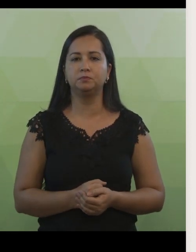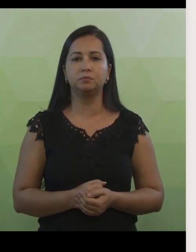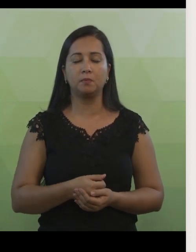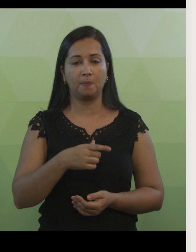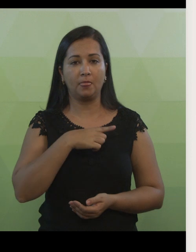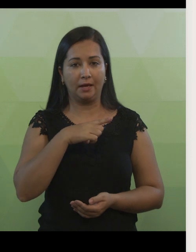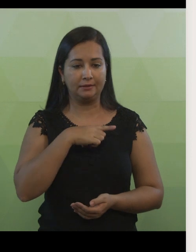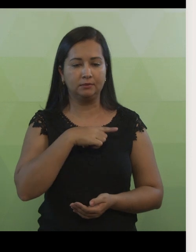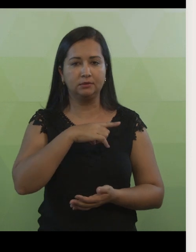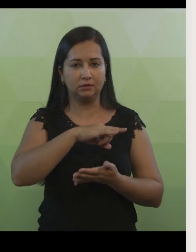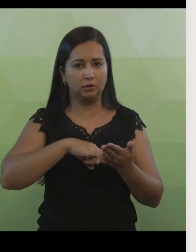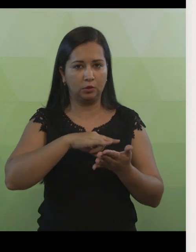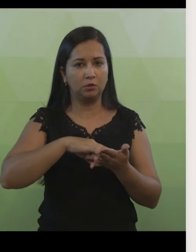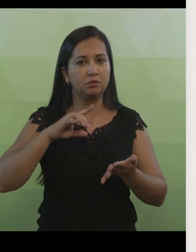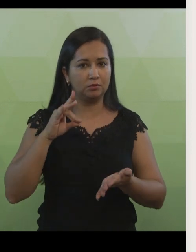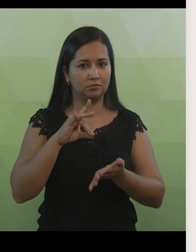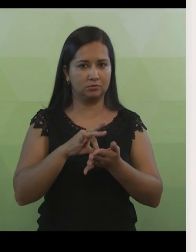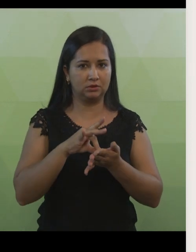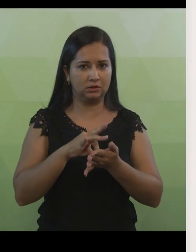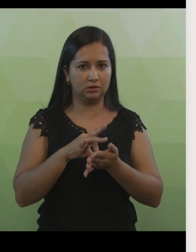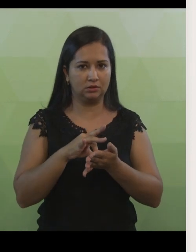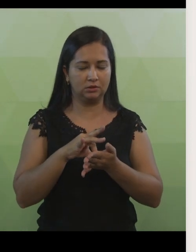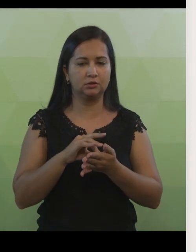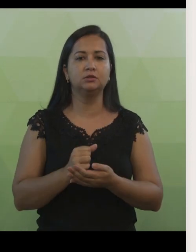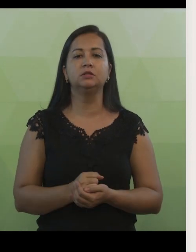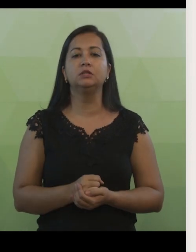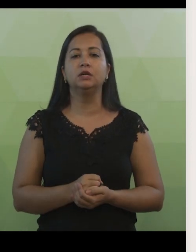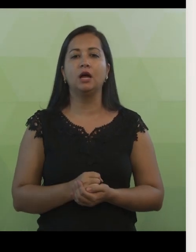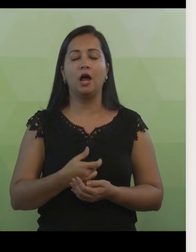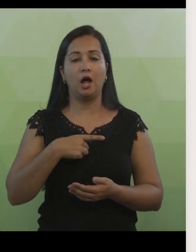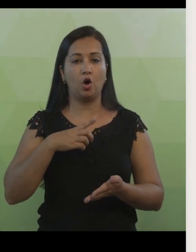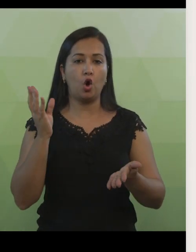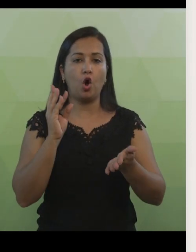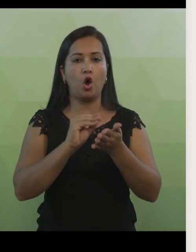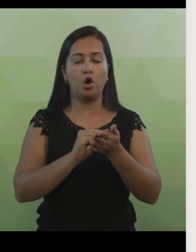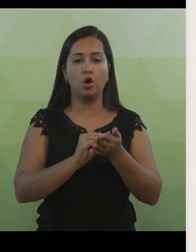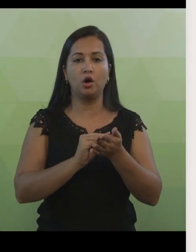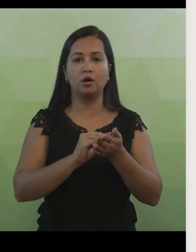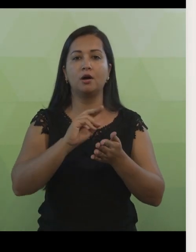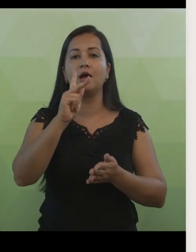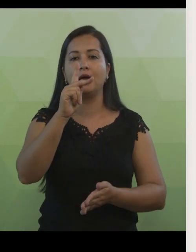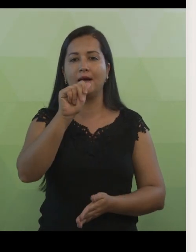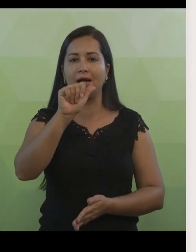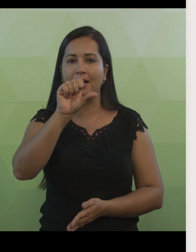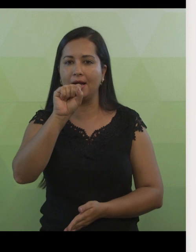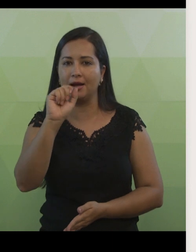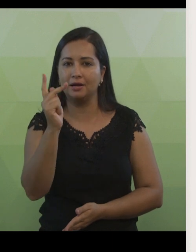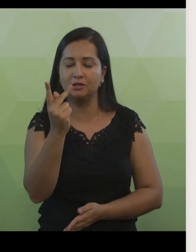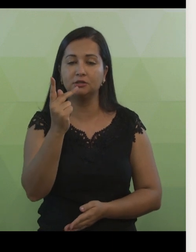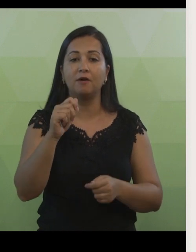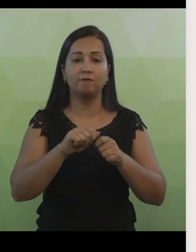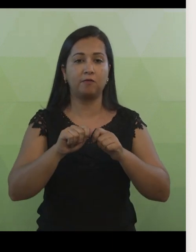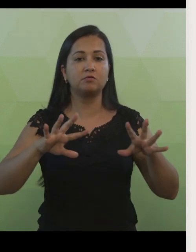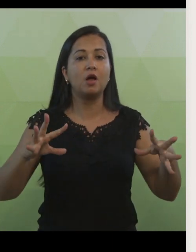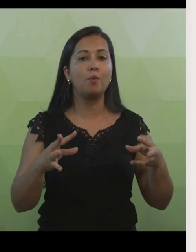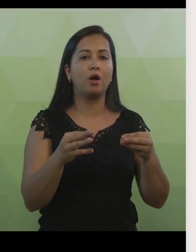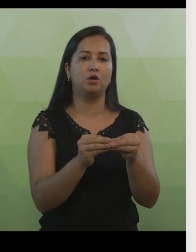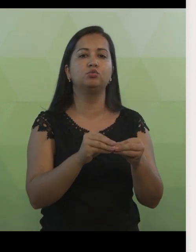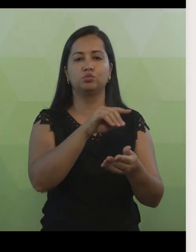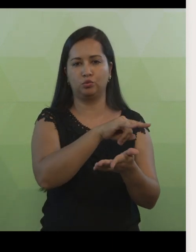documento original. Aí você vai aplicar uma função, um hash, que vai gerar um resumo do que seria o